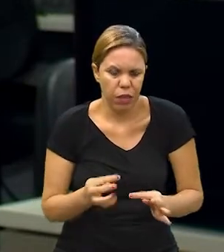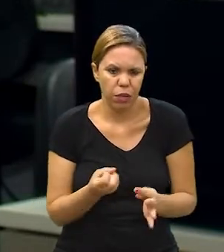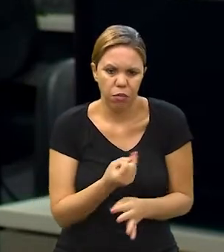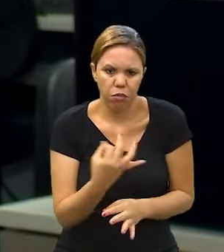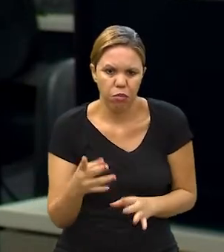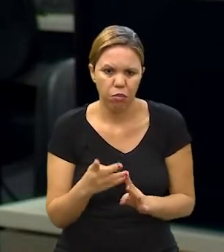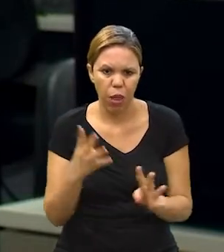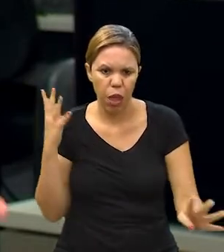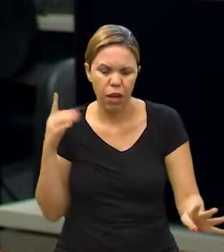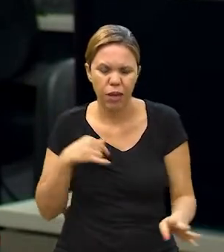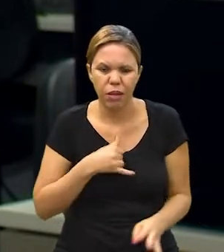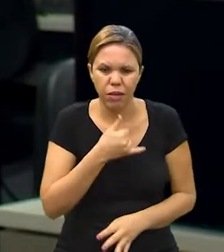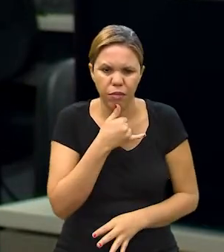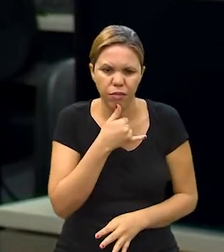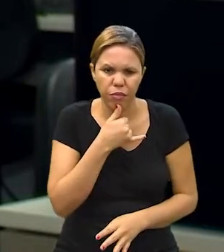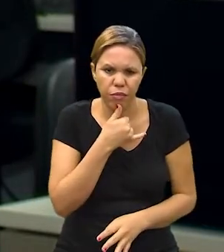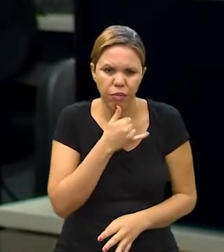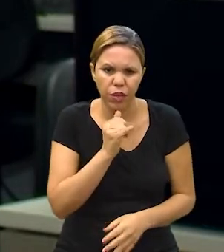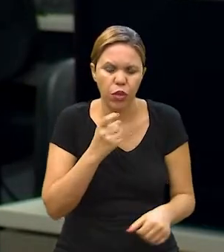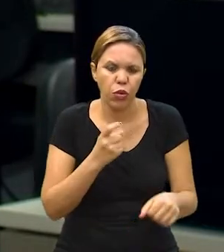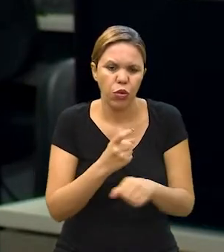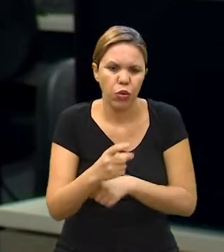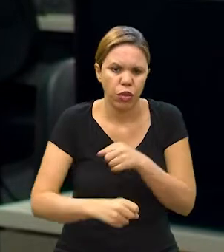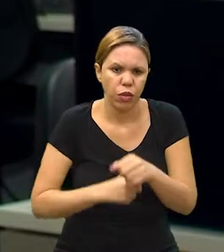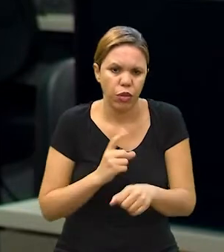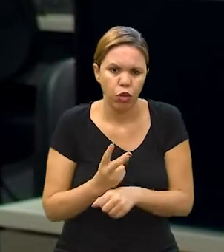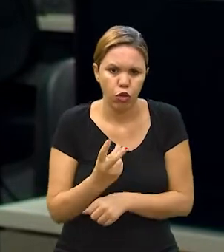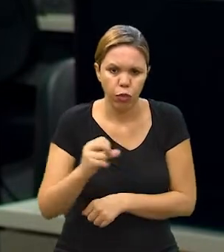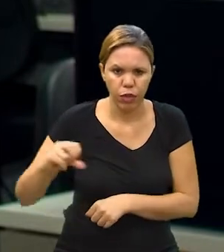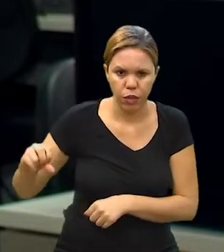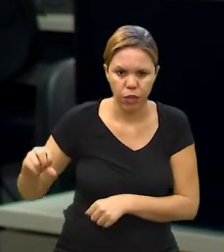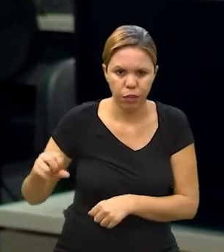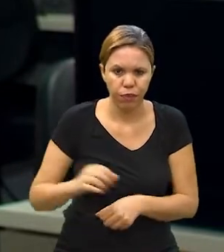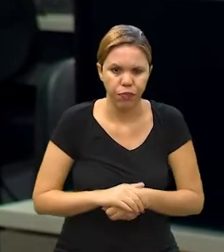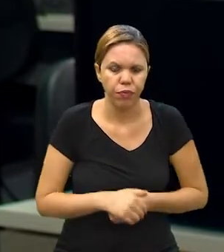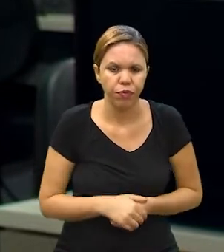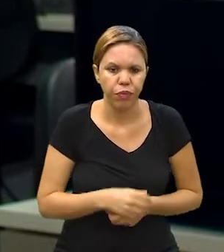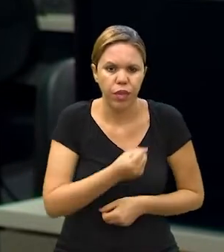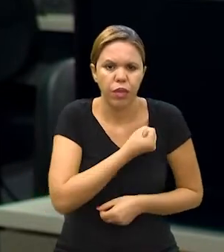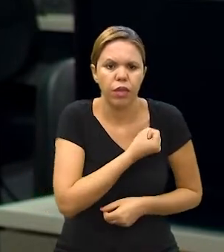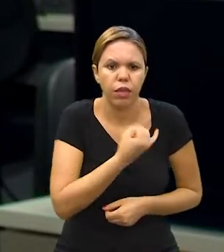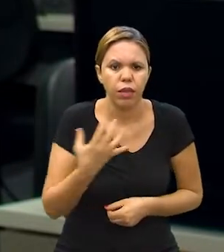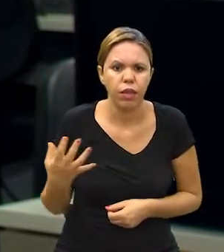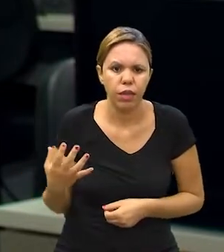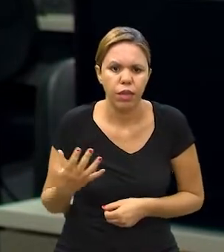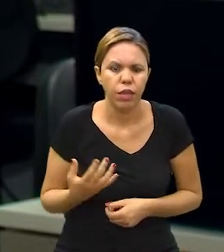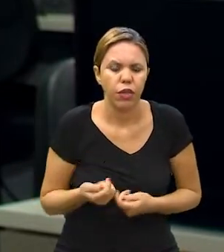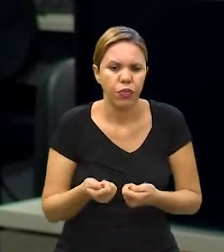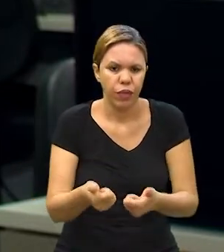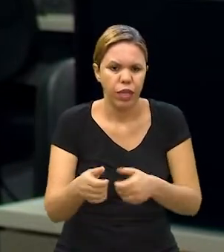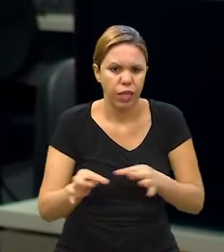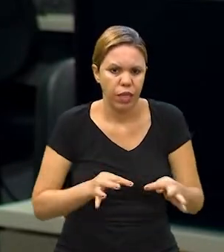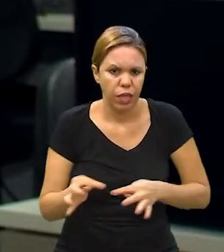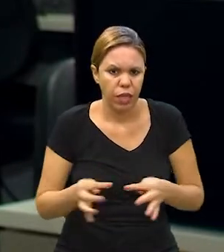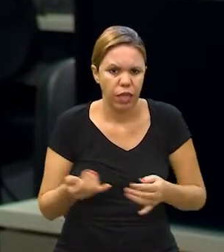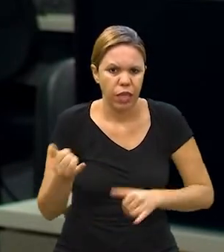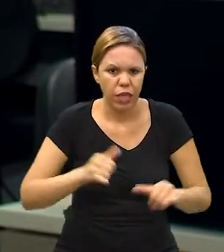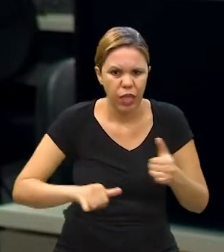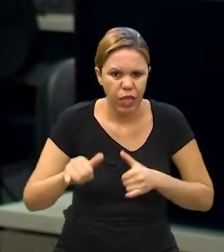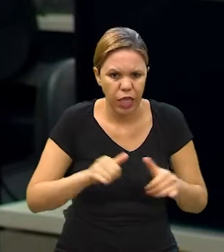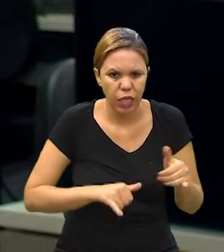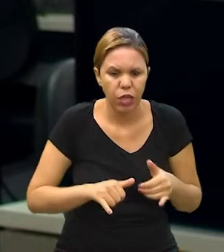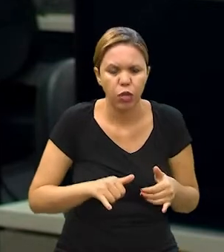inclusive, tivemos uma notícia terrível, que foi descobrir que no ano de 2019, o número de oferta de tratamento de quimioterapia